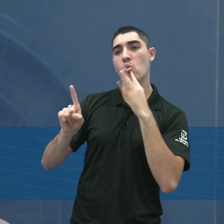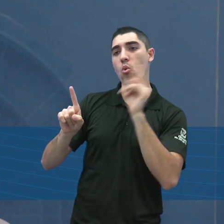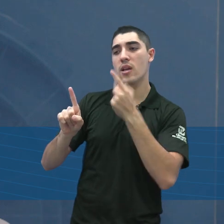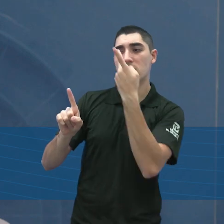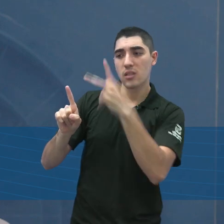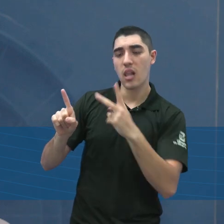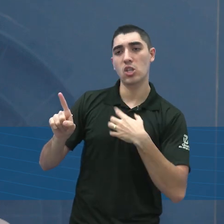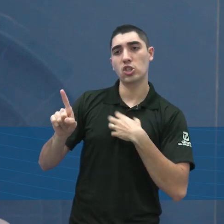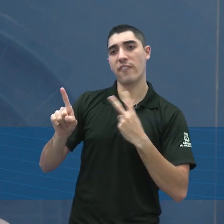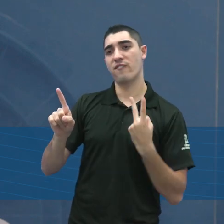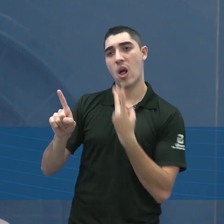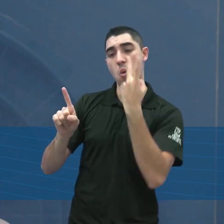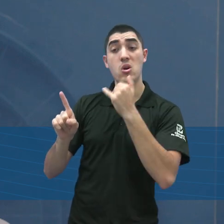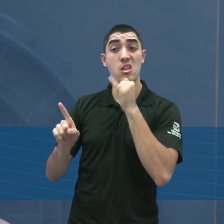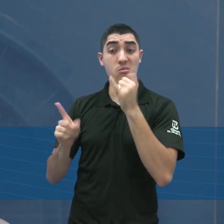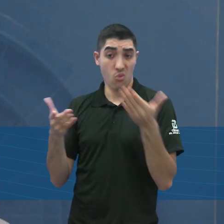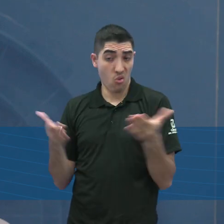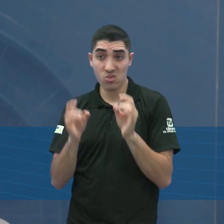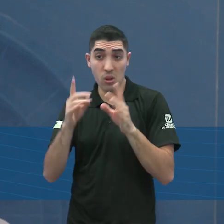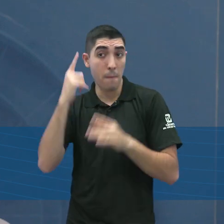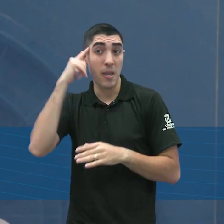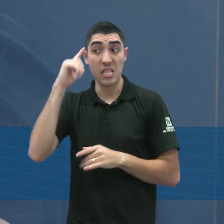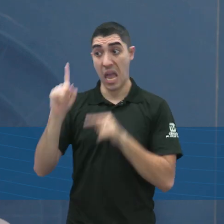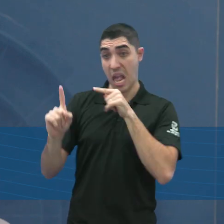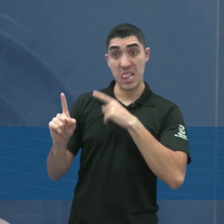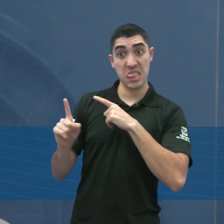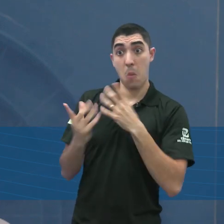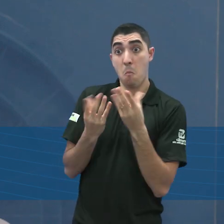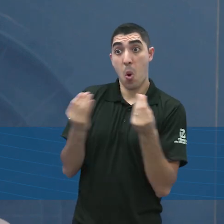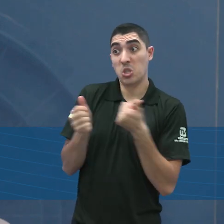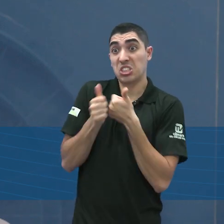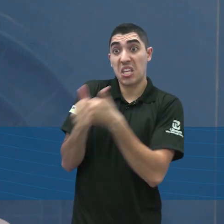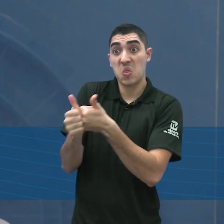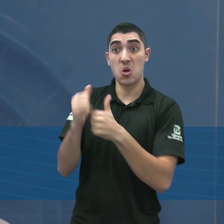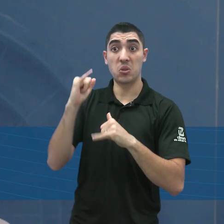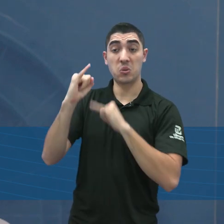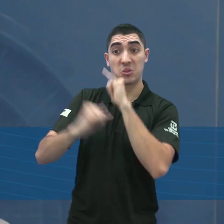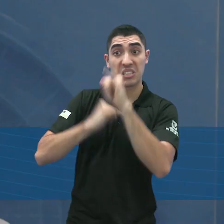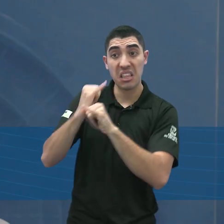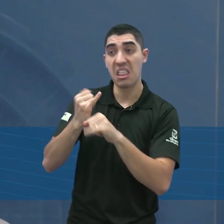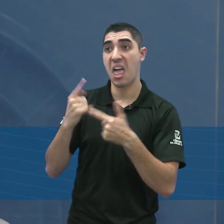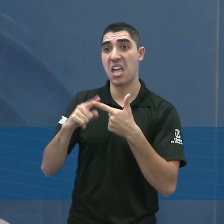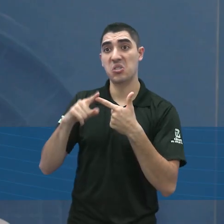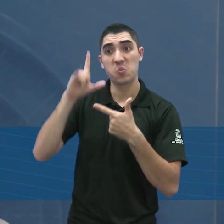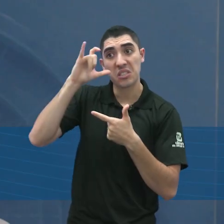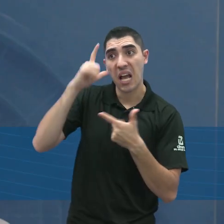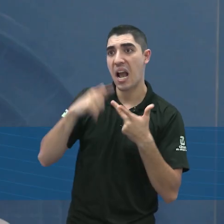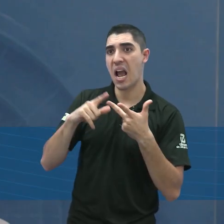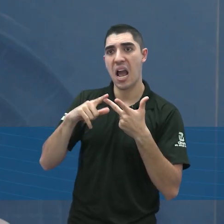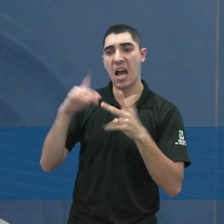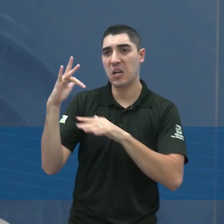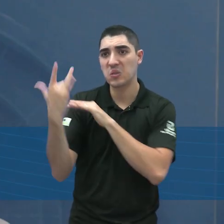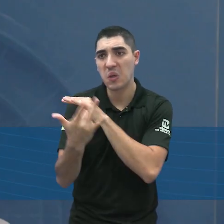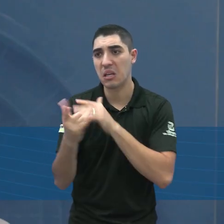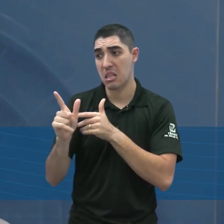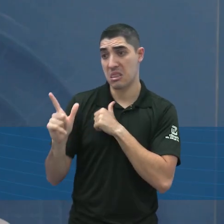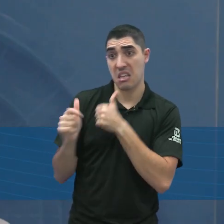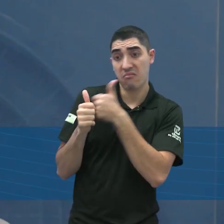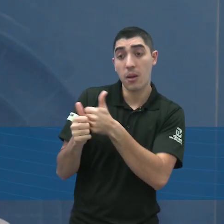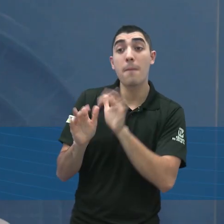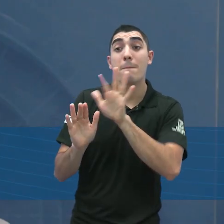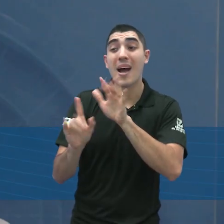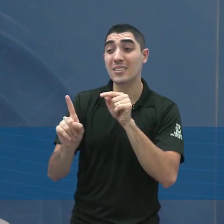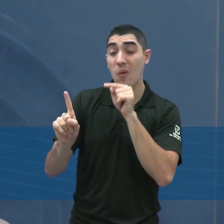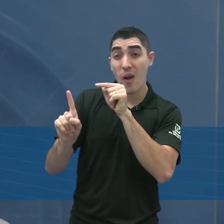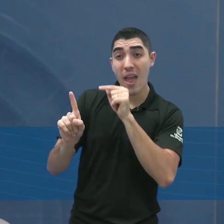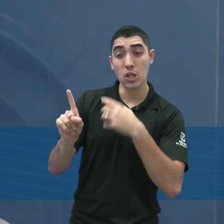de seguidores, a forma como ele se posiciona. Então, os valores daquela